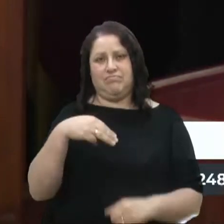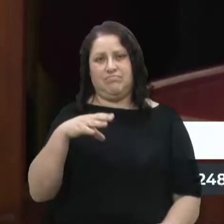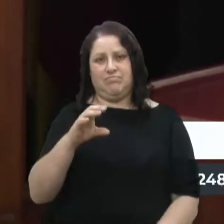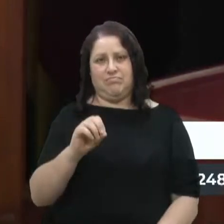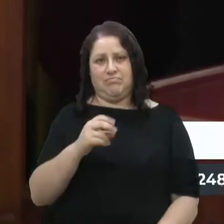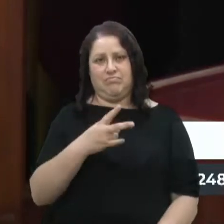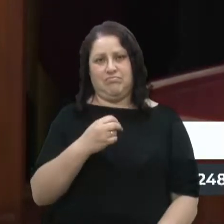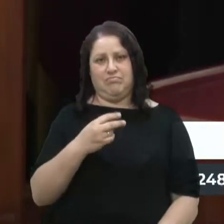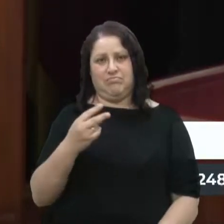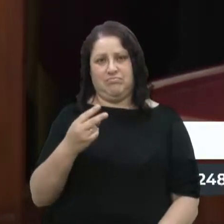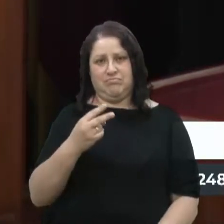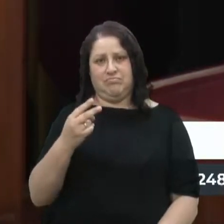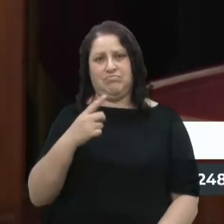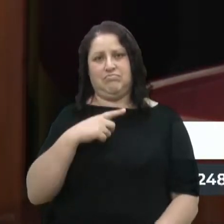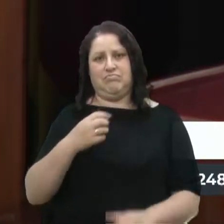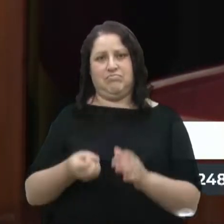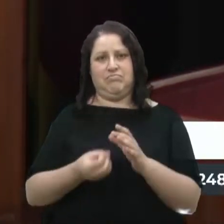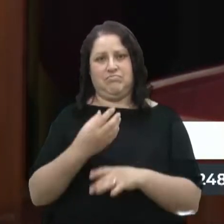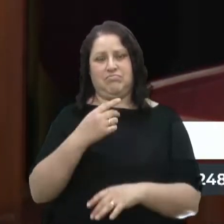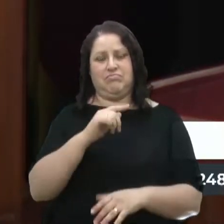a criação da Lei